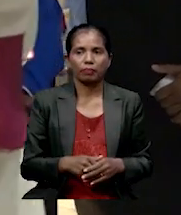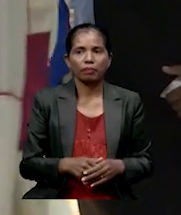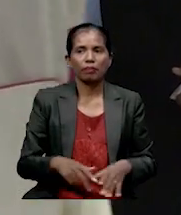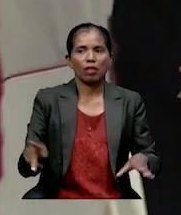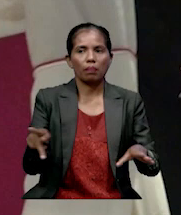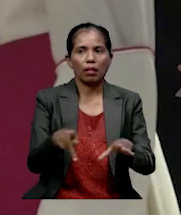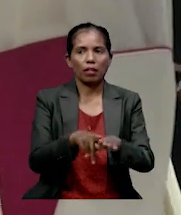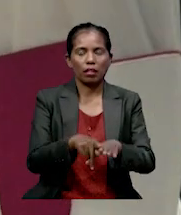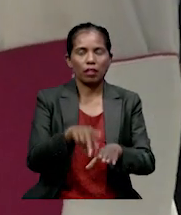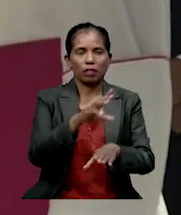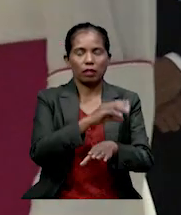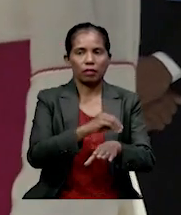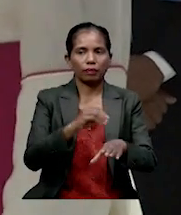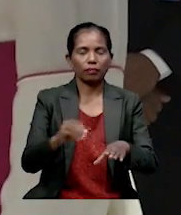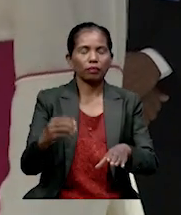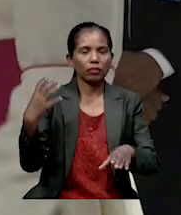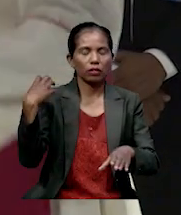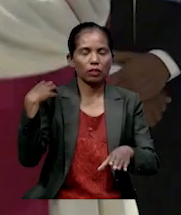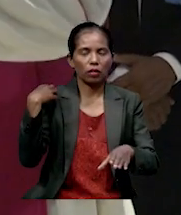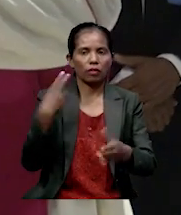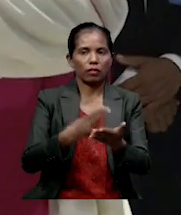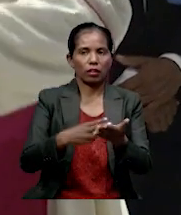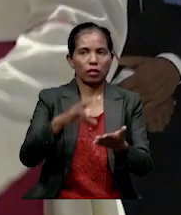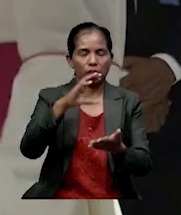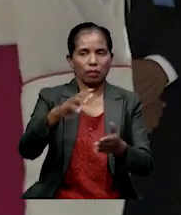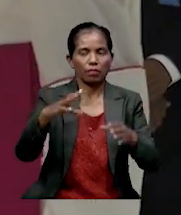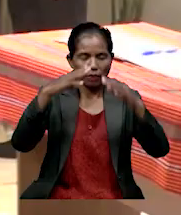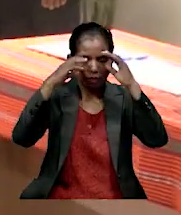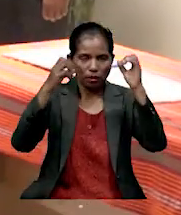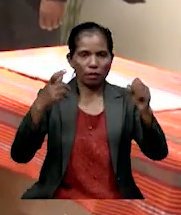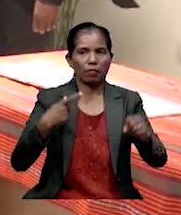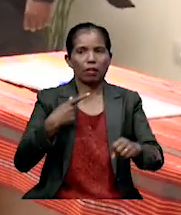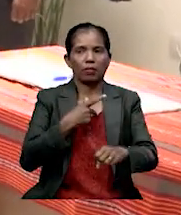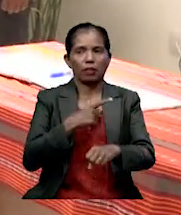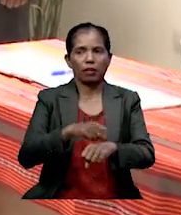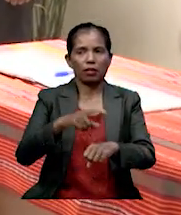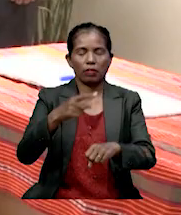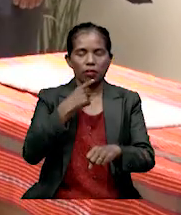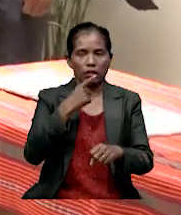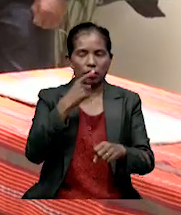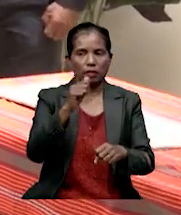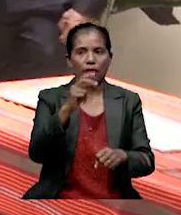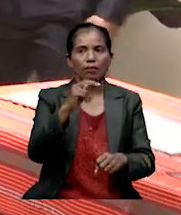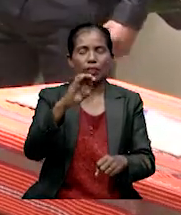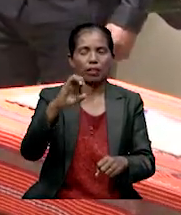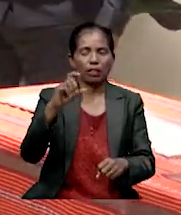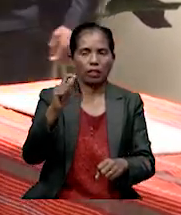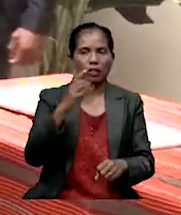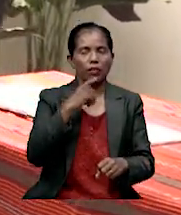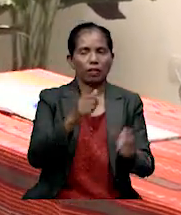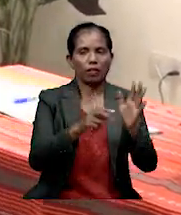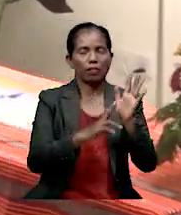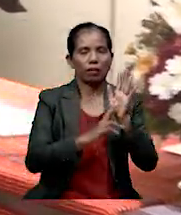participa e a cerimônia de inauguração do edifício Santa Sé, presidente do Parlamento Nacional Anicheto Longuinos Guterres Lopes,